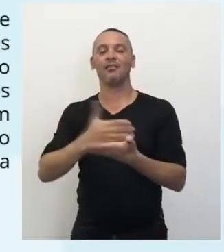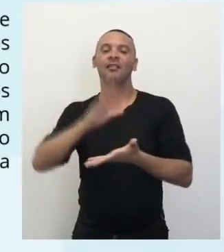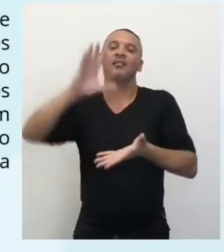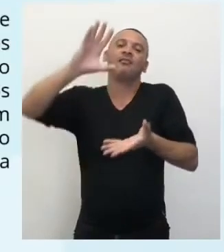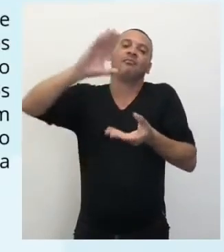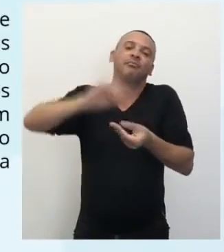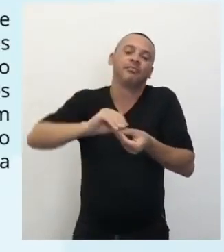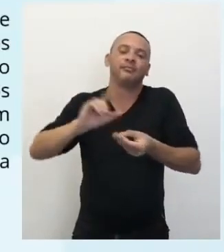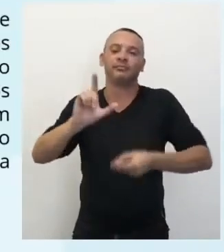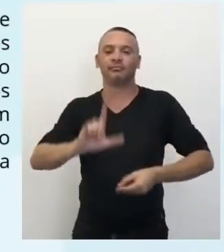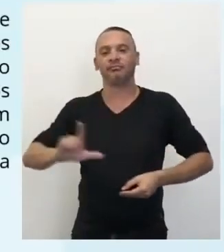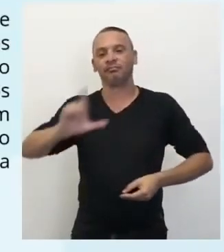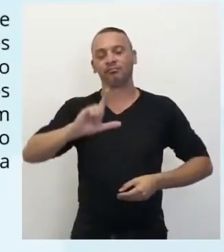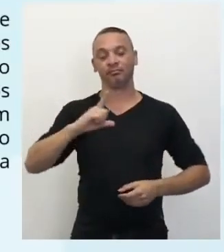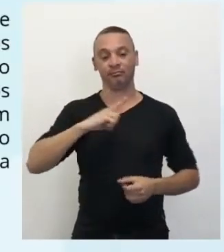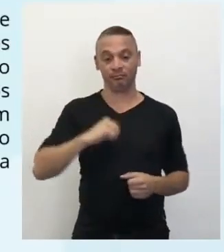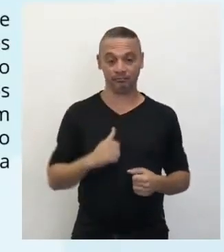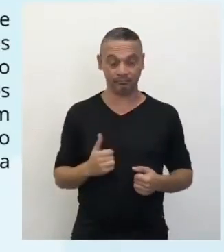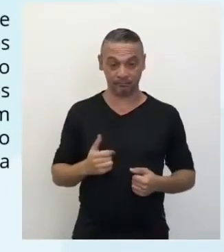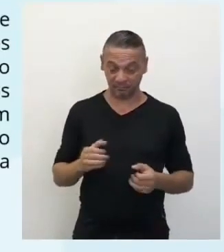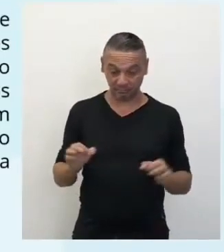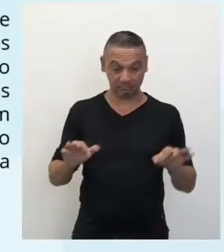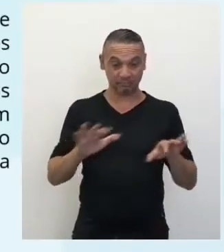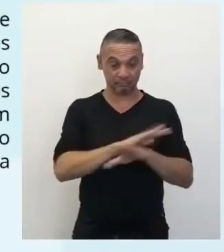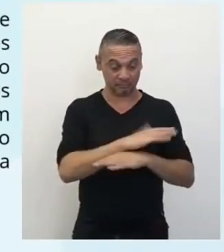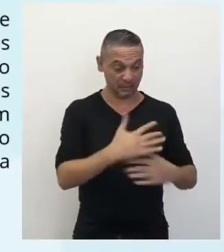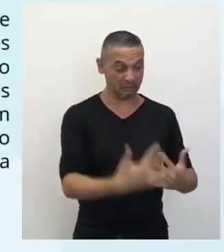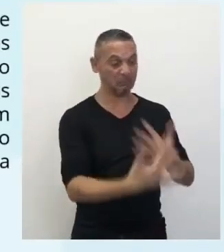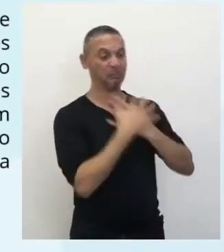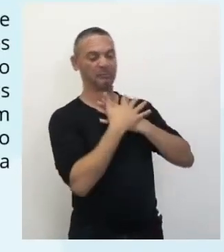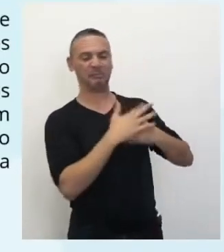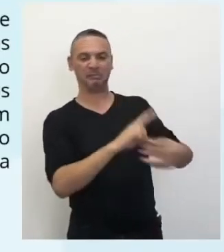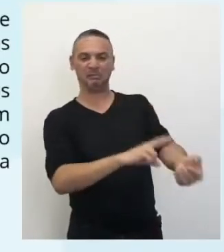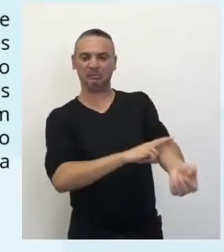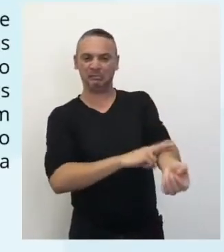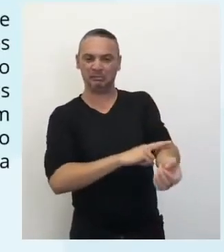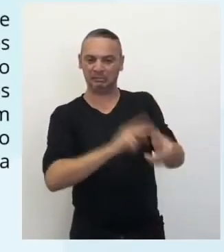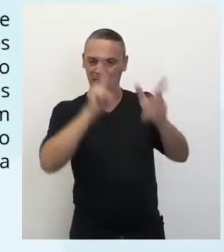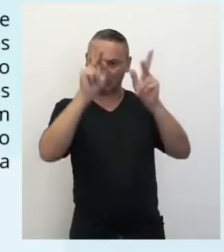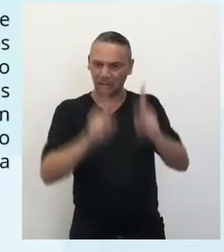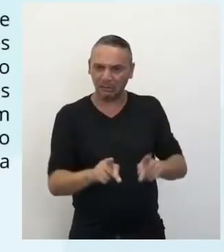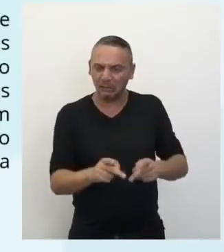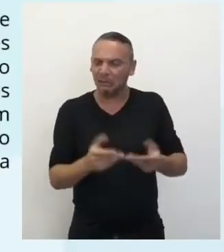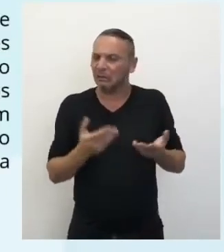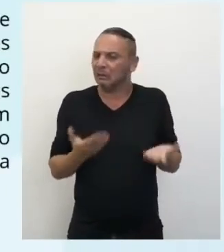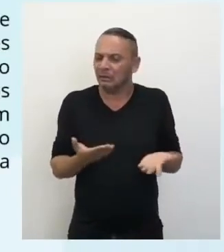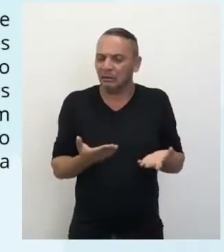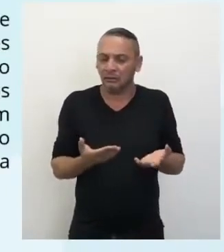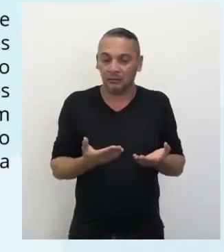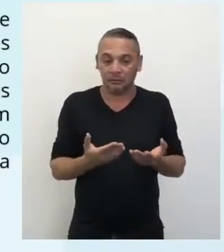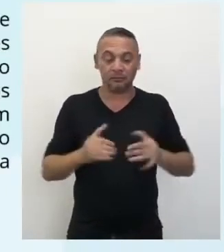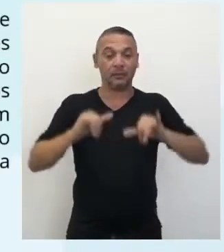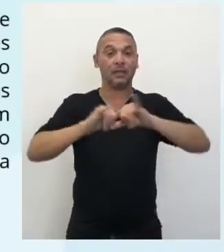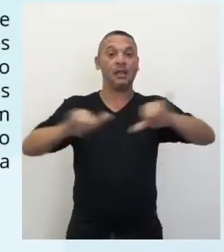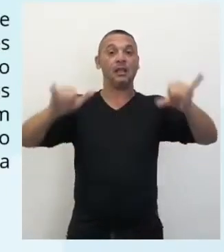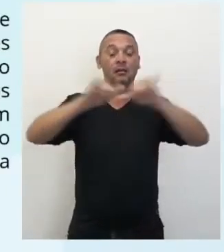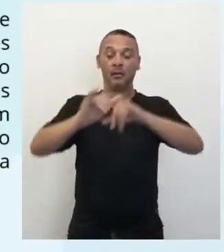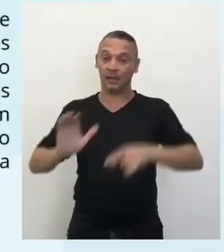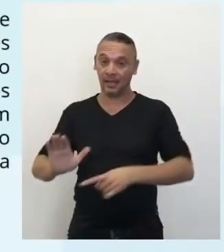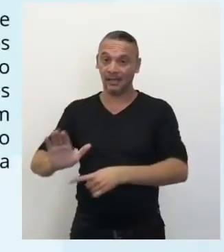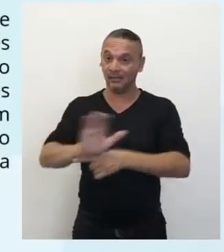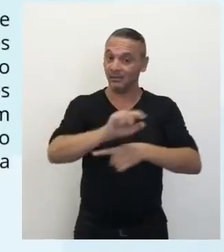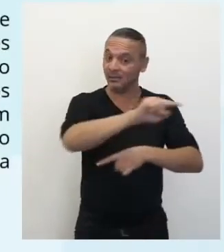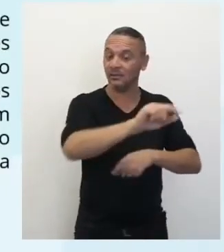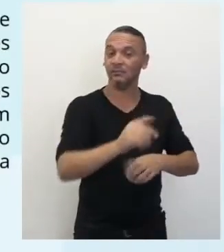resenhas literárias. Após ser alvo de um comentário extremamente racista, uma campanha de apoio ao jovem